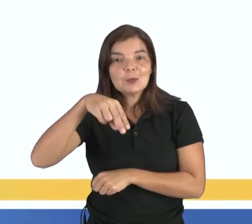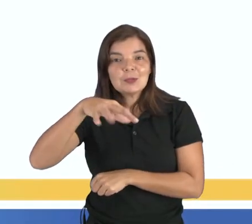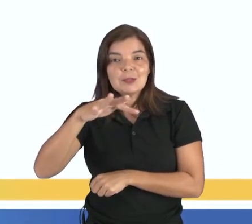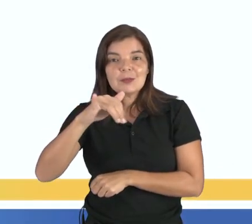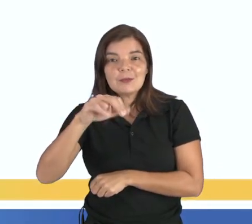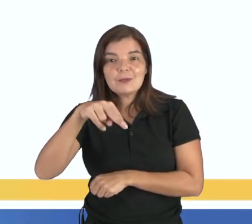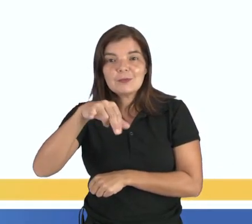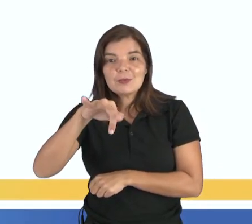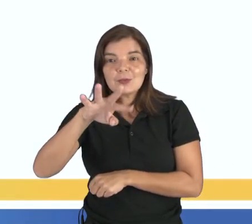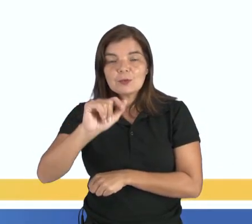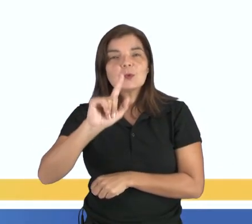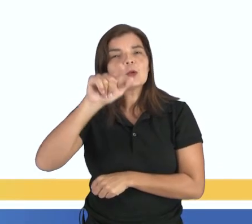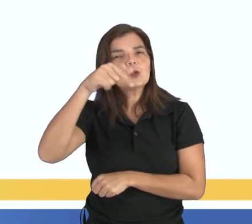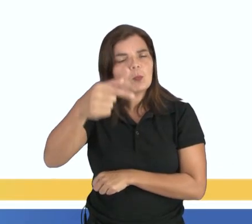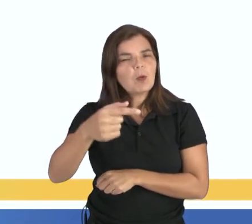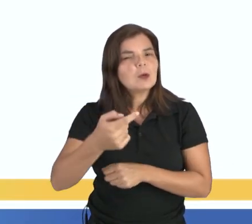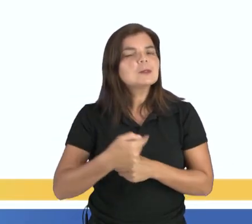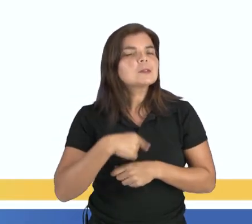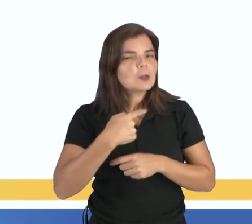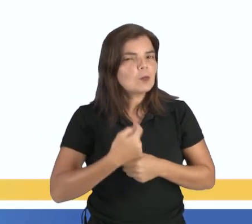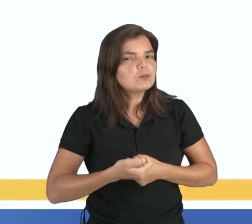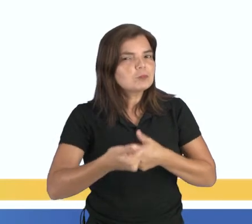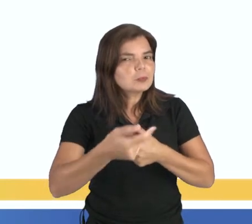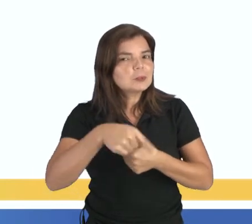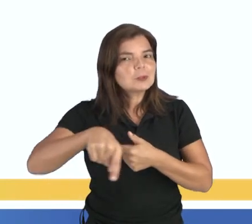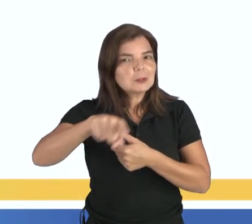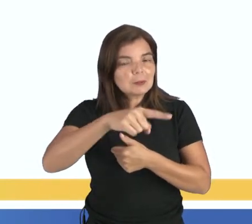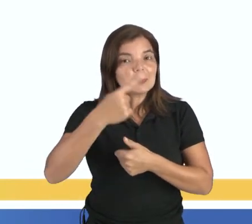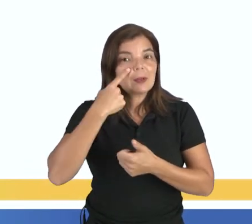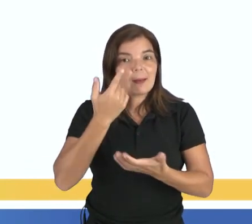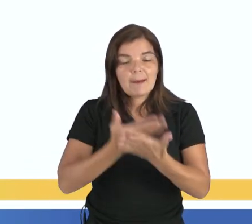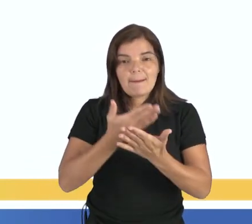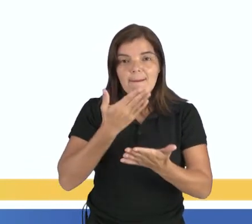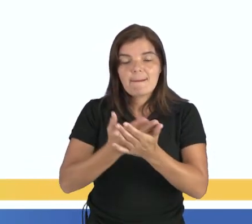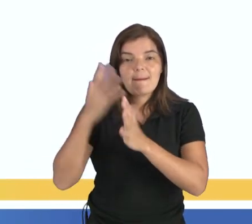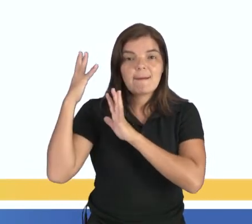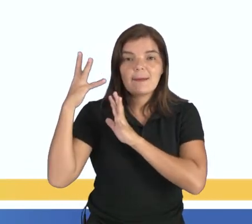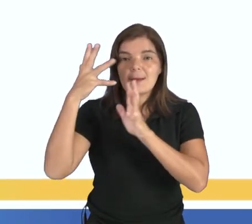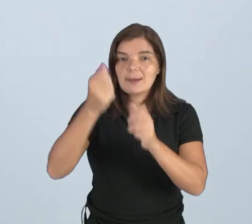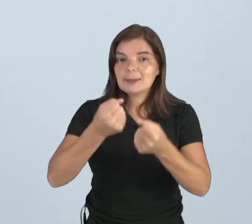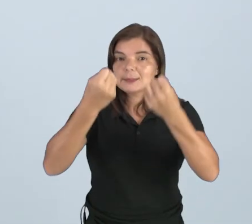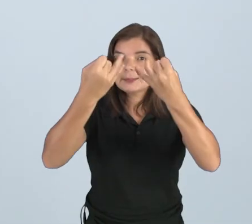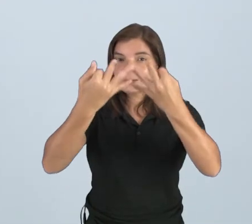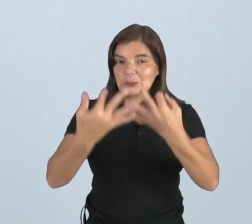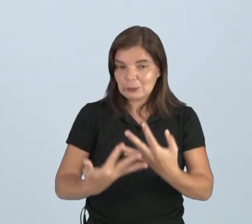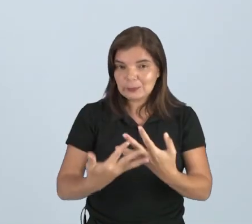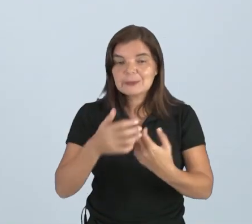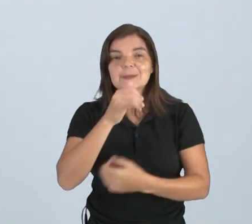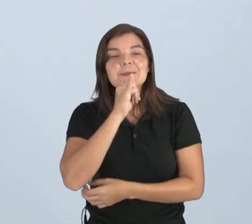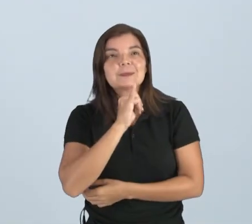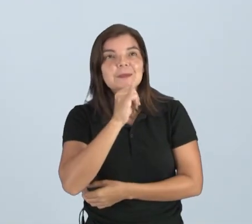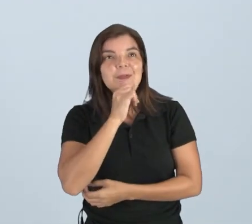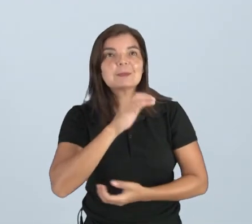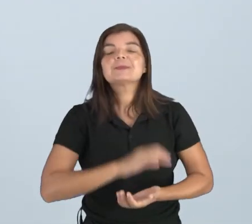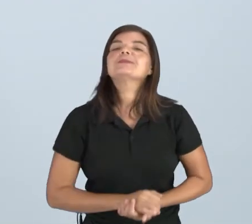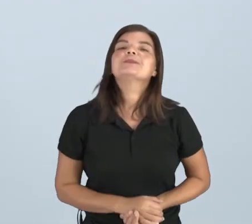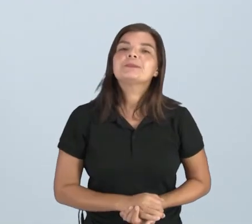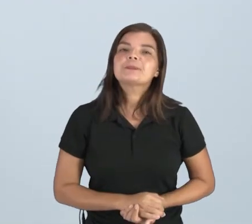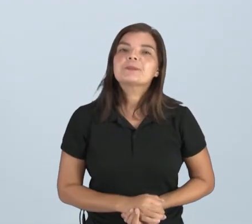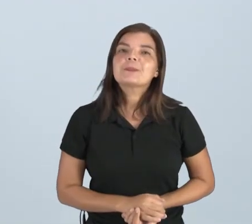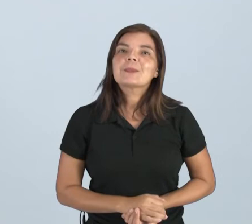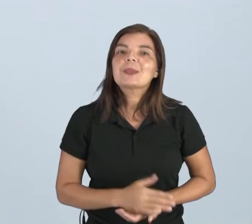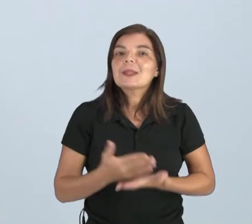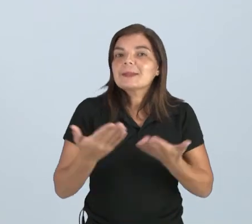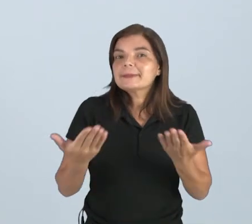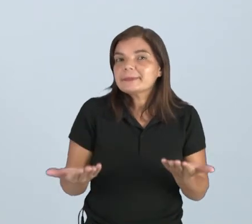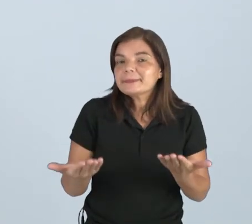alguns casos que depois eu sugiro que você recorra a esta aula revendo essas explicações e os exemplos. Tá bom?